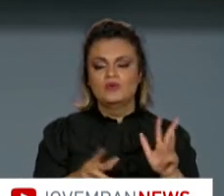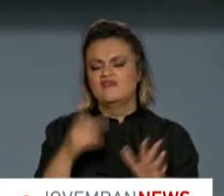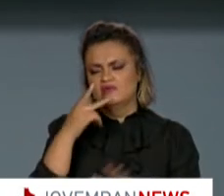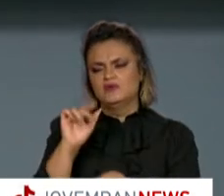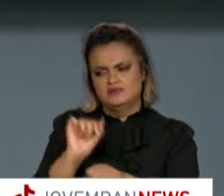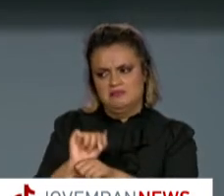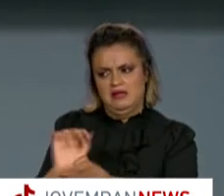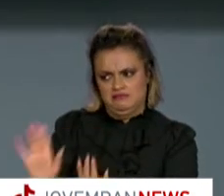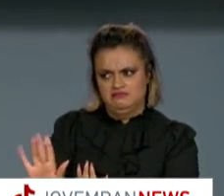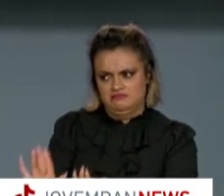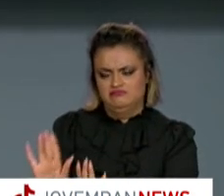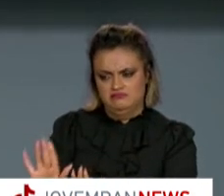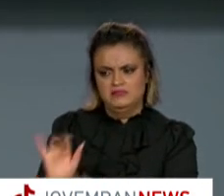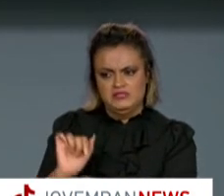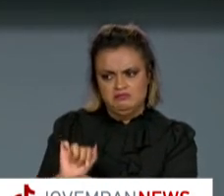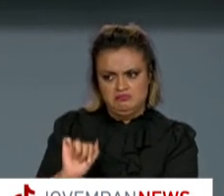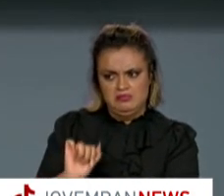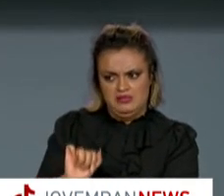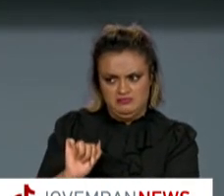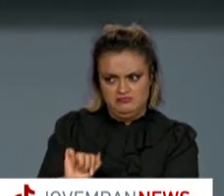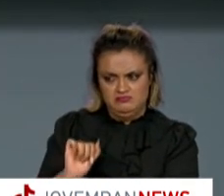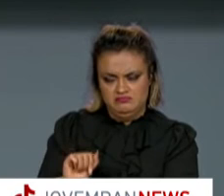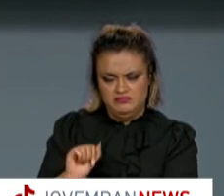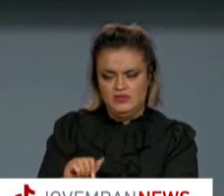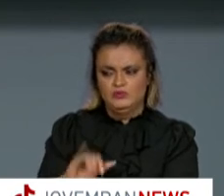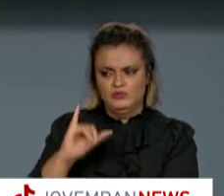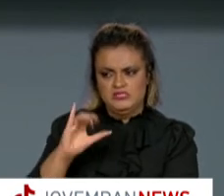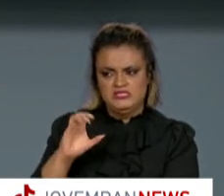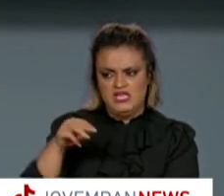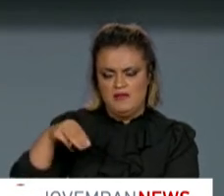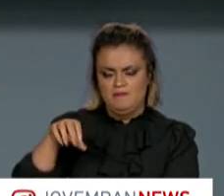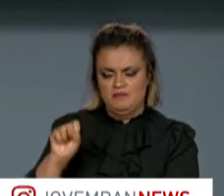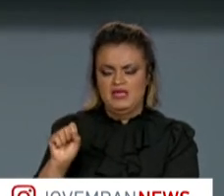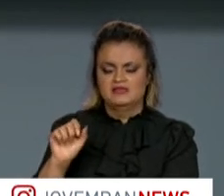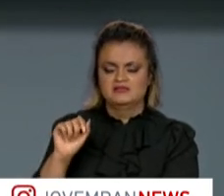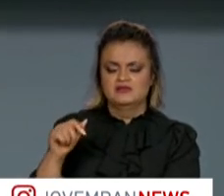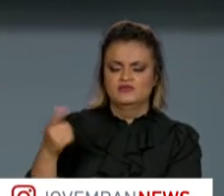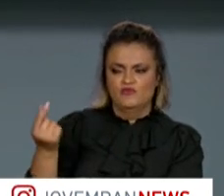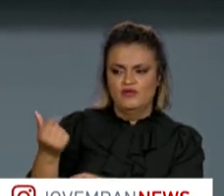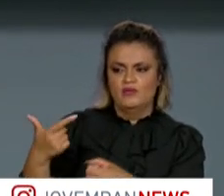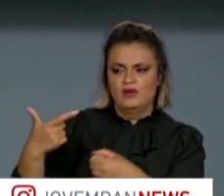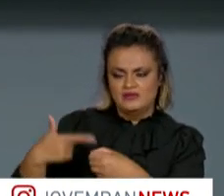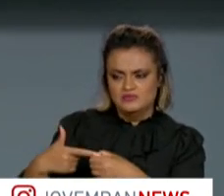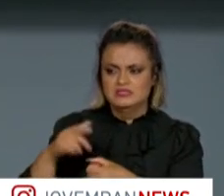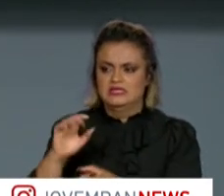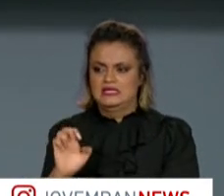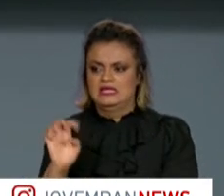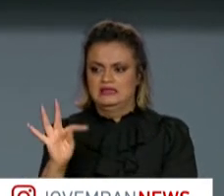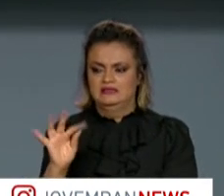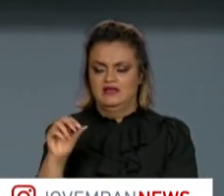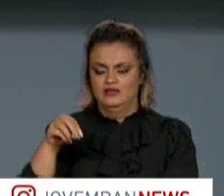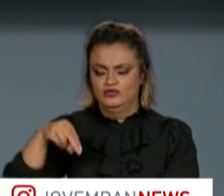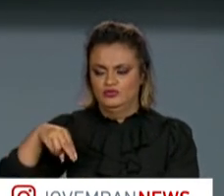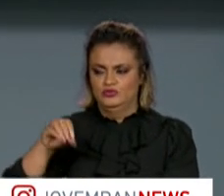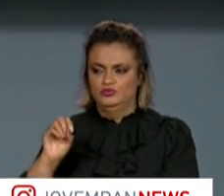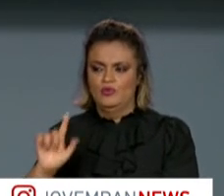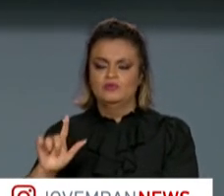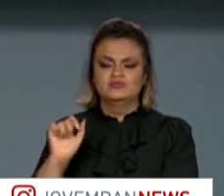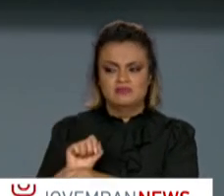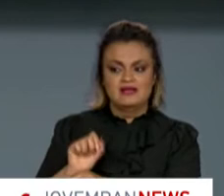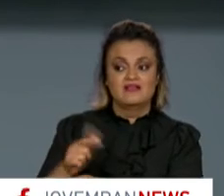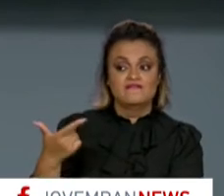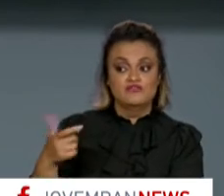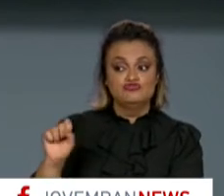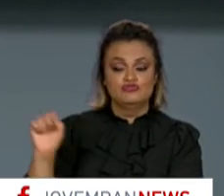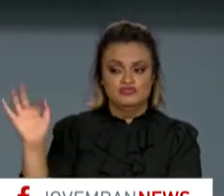decidiu estender a desoneração da gasolina e do etanol até 28 de